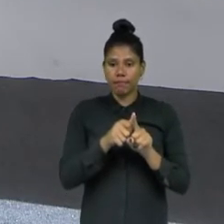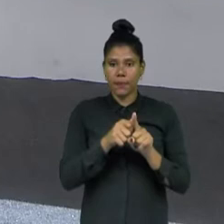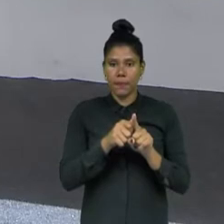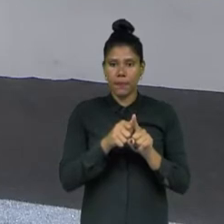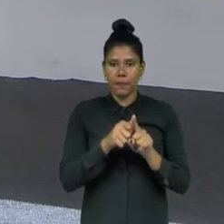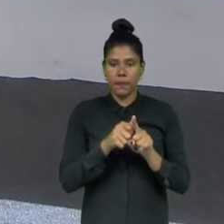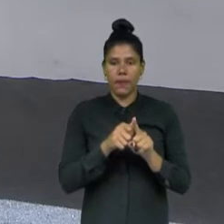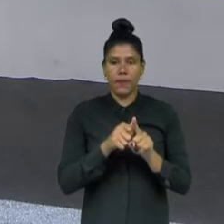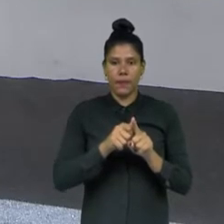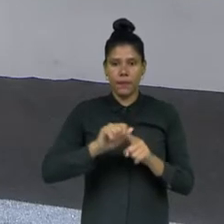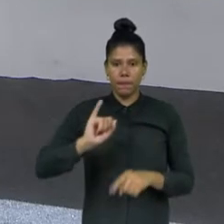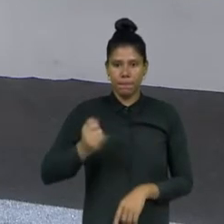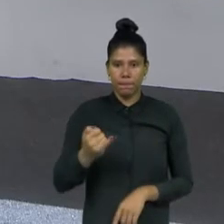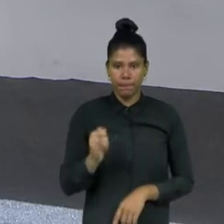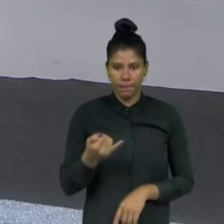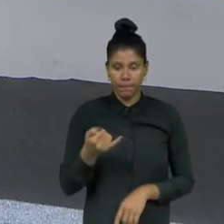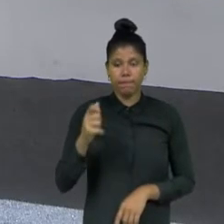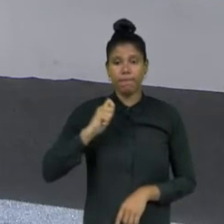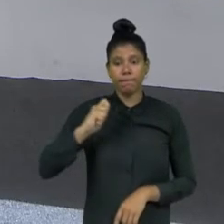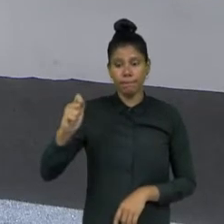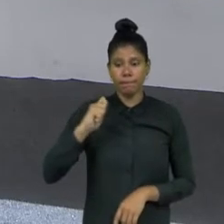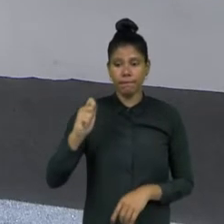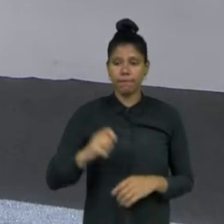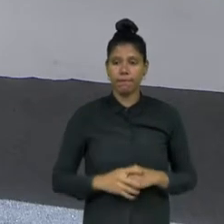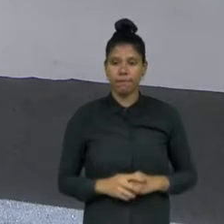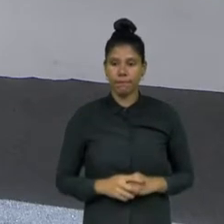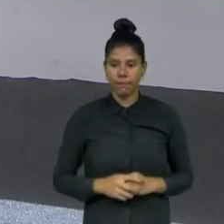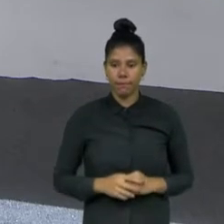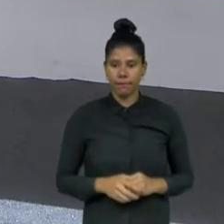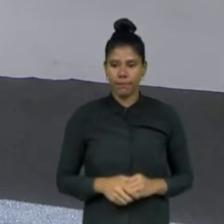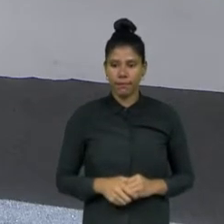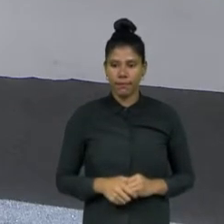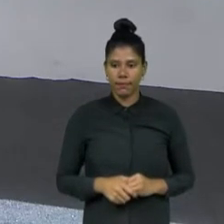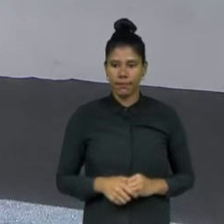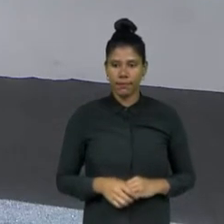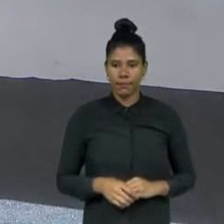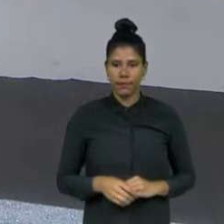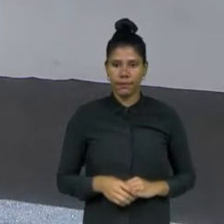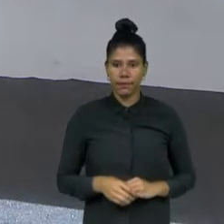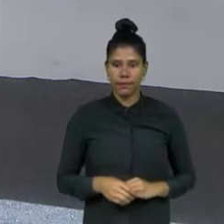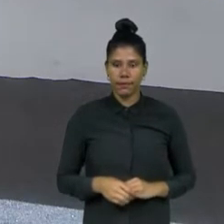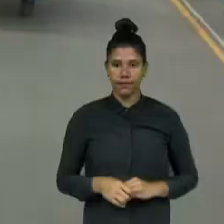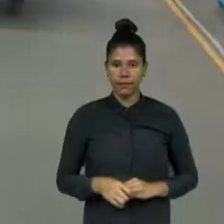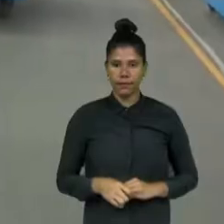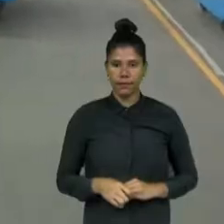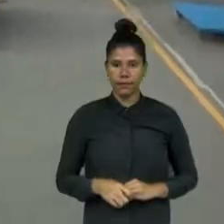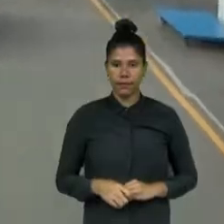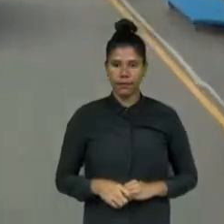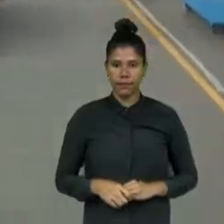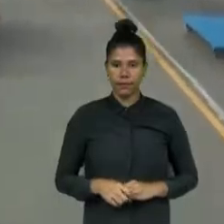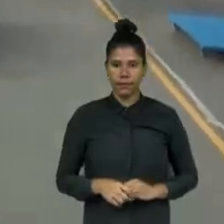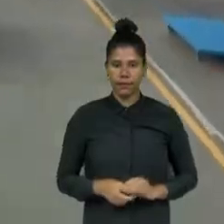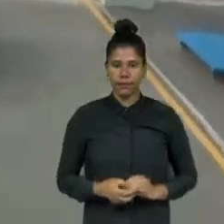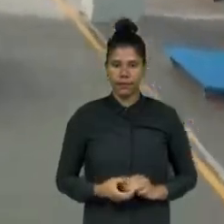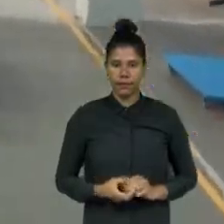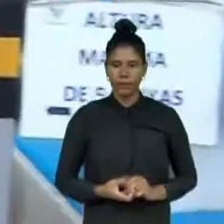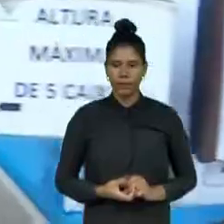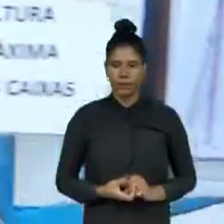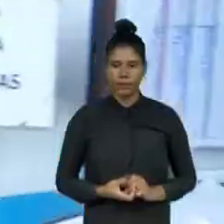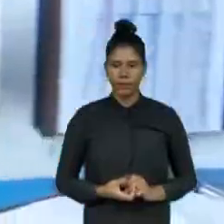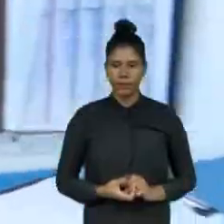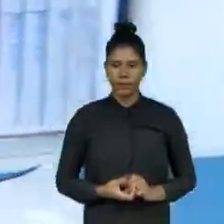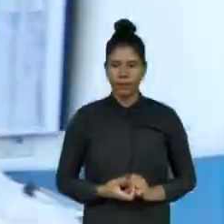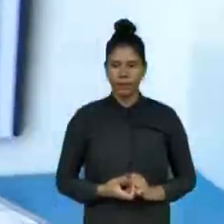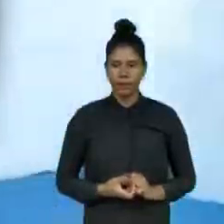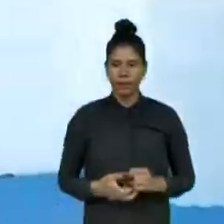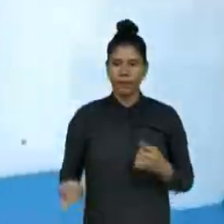abril. Os dados foram divulgados pela Associação Brasileira das Indústrias de Calçados. Confira. Com a retomada econômica,